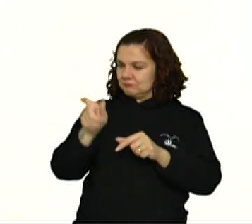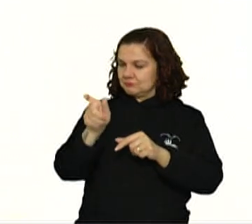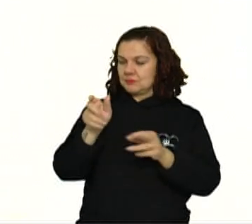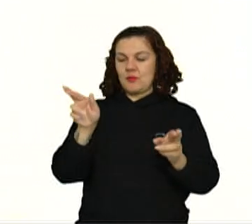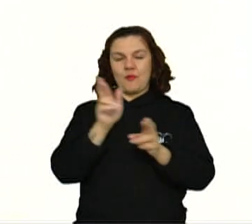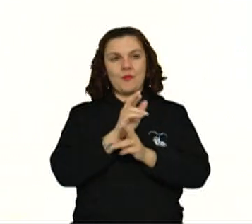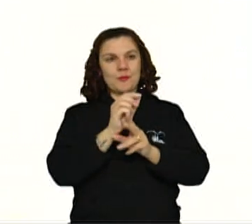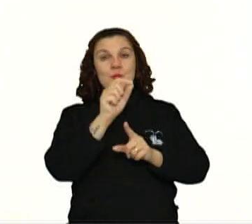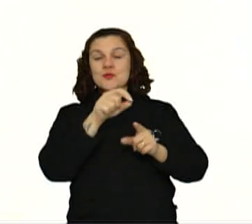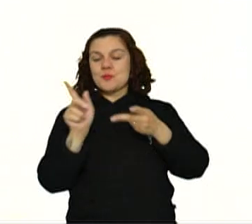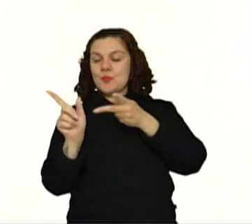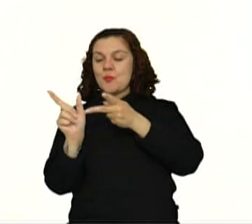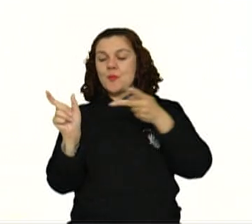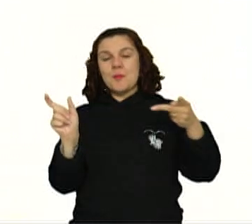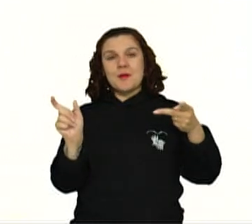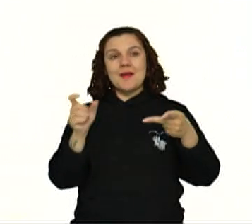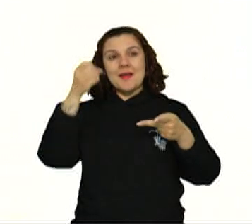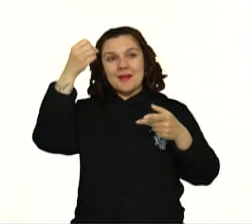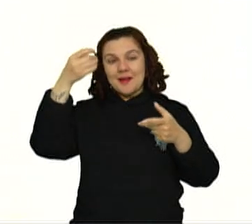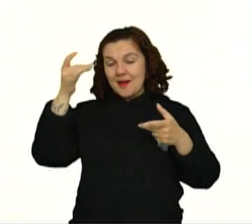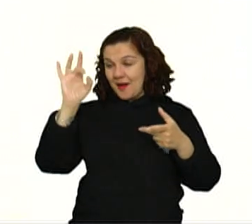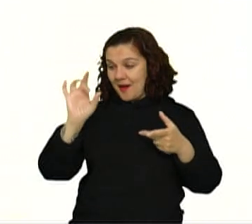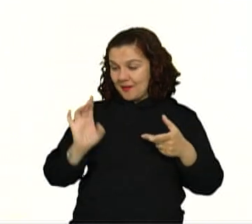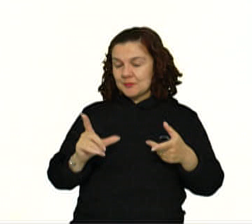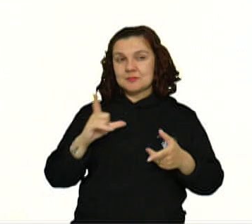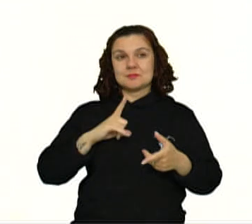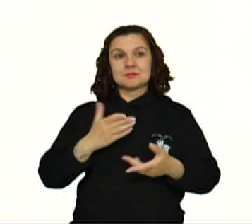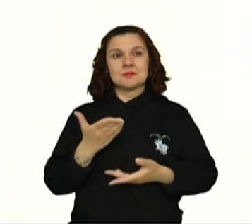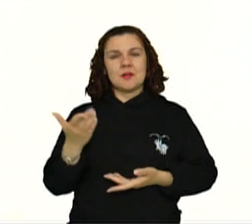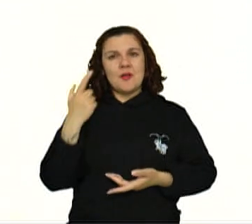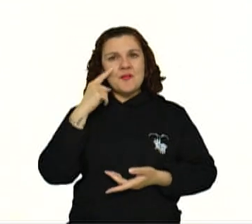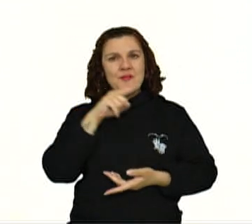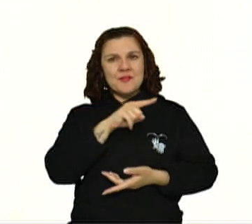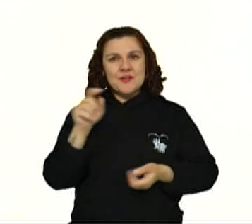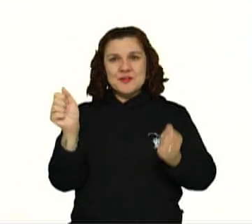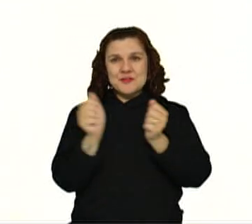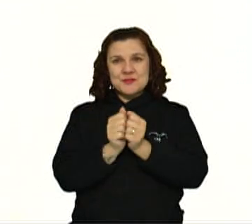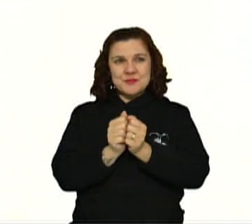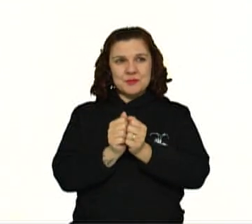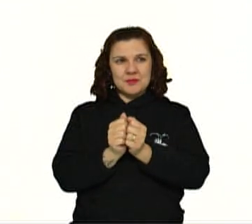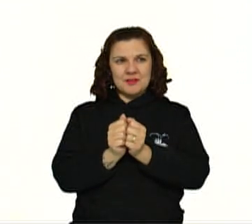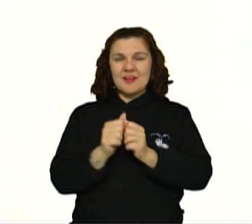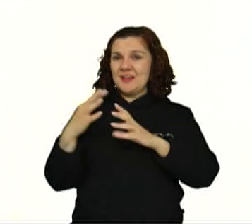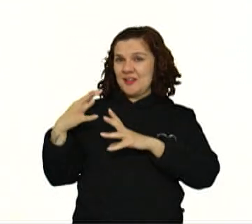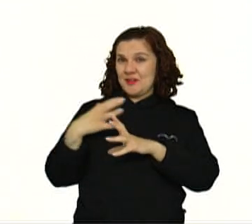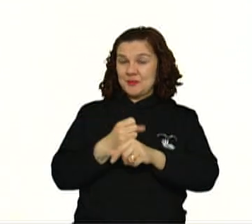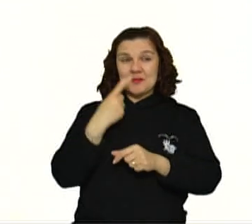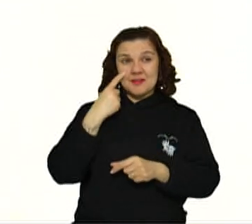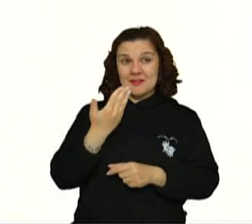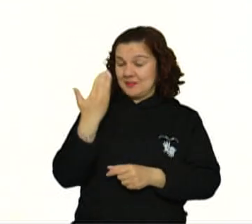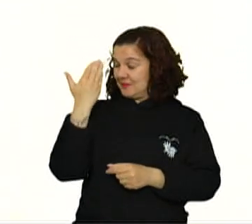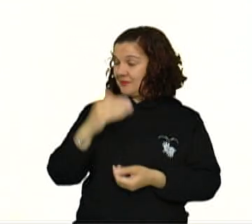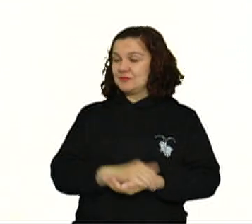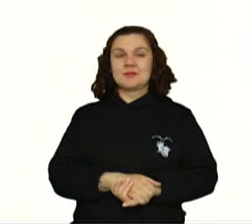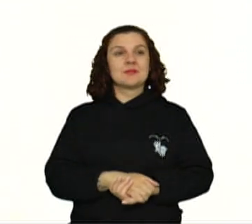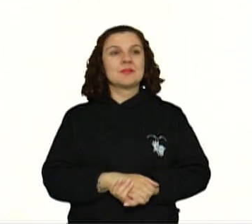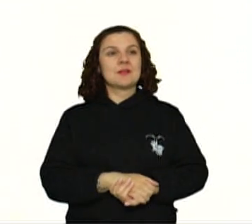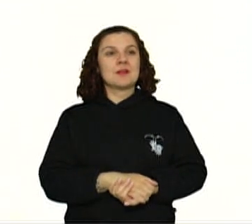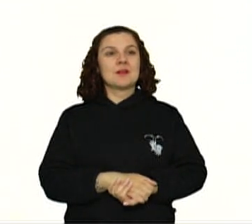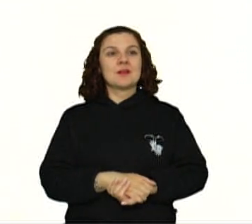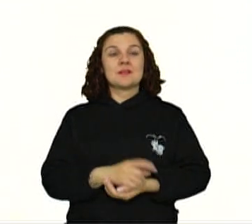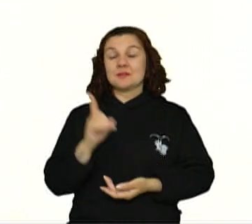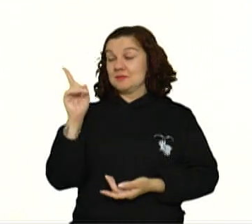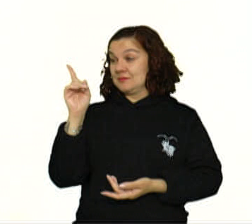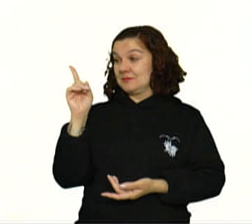com o tipo de predicado que cada oração apresenta. Vamos lá fazer junto isso aí, porque são todos, né? Então, olha ali. João